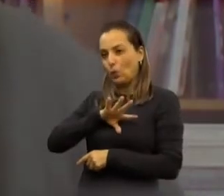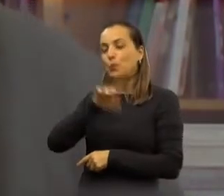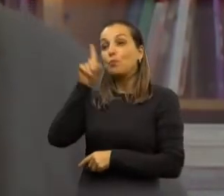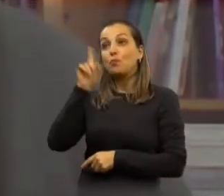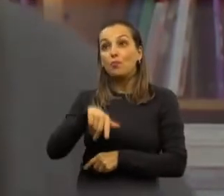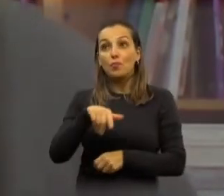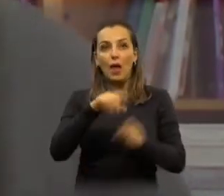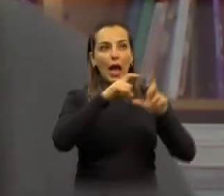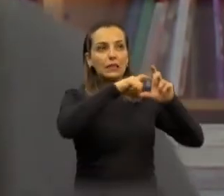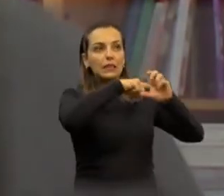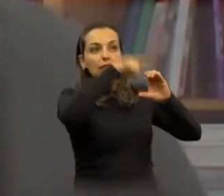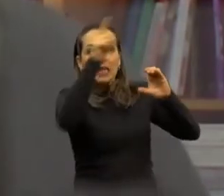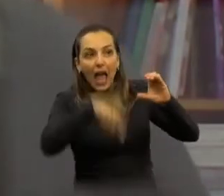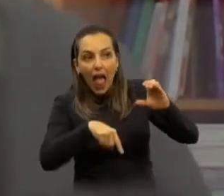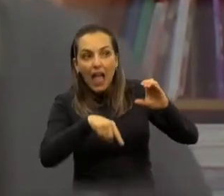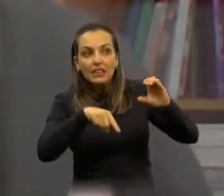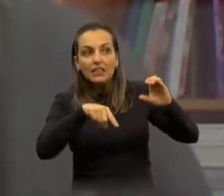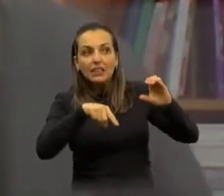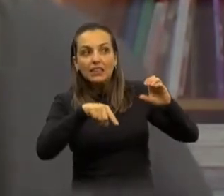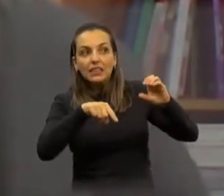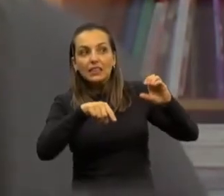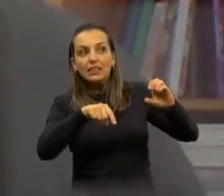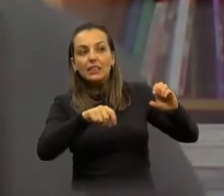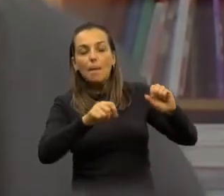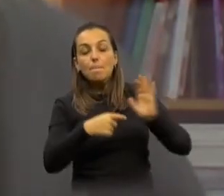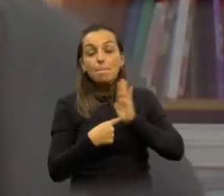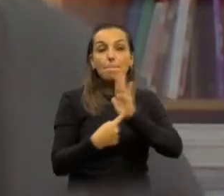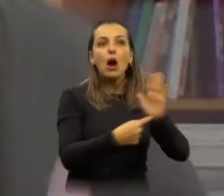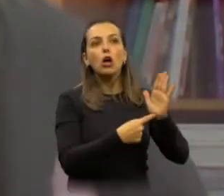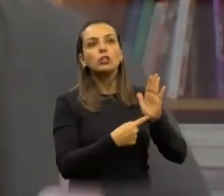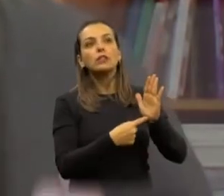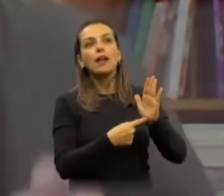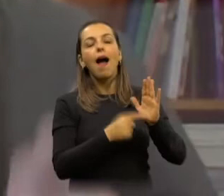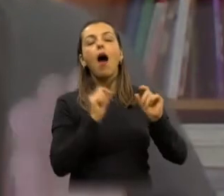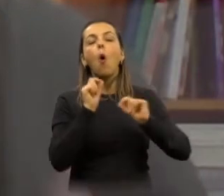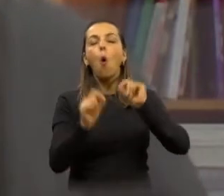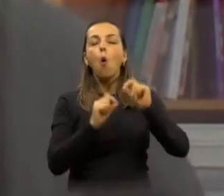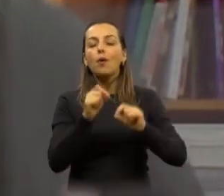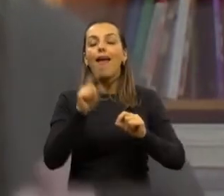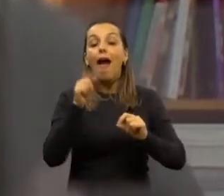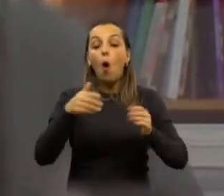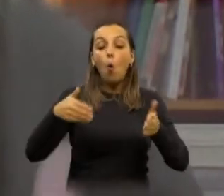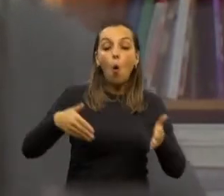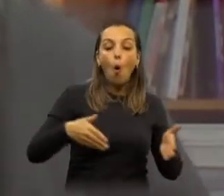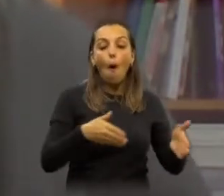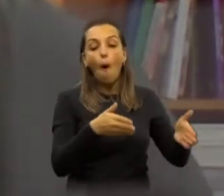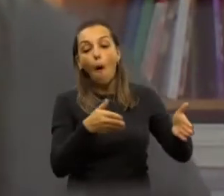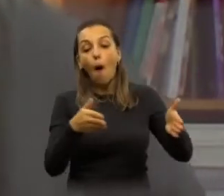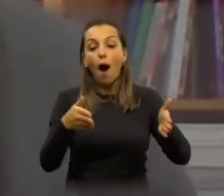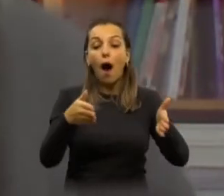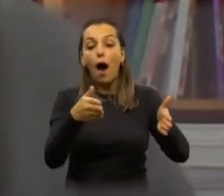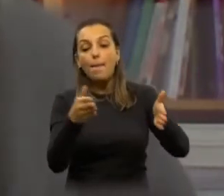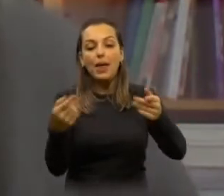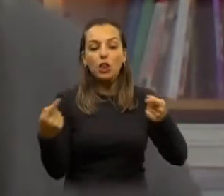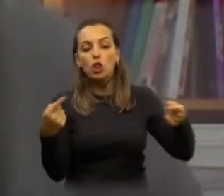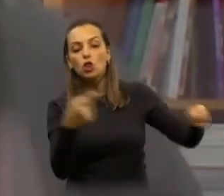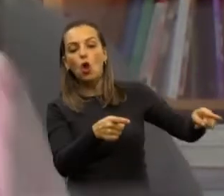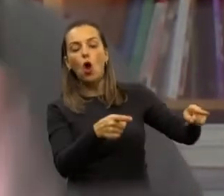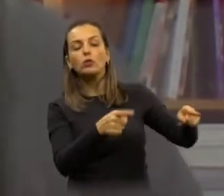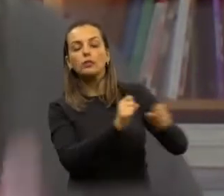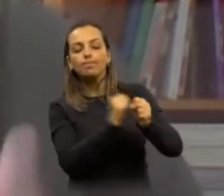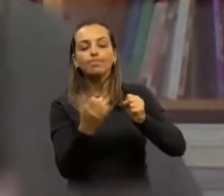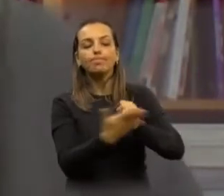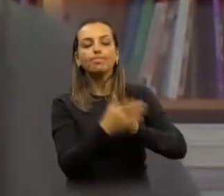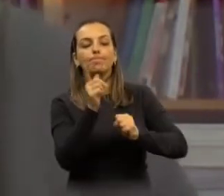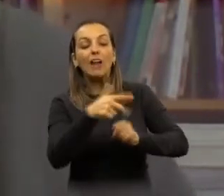vencendo o obscurantismo e mostrando por A mais B que o caminho da vitória contra a Covid-19